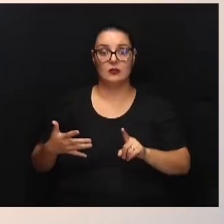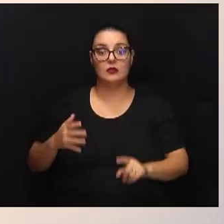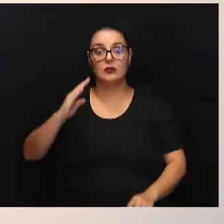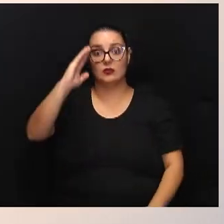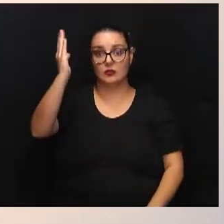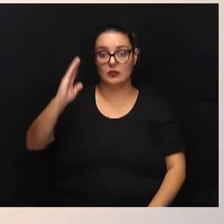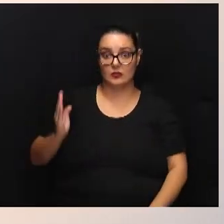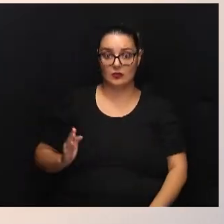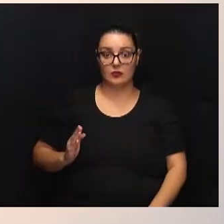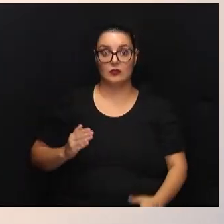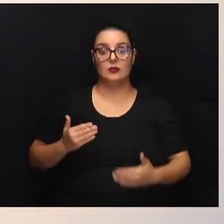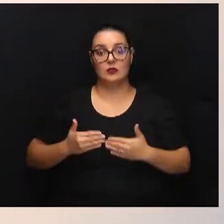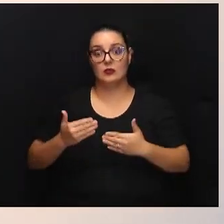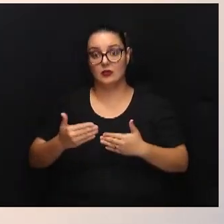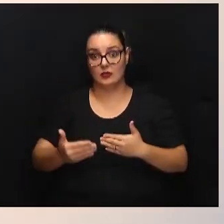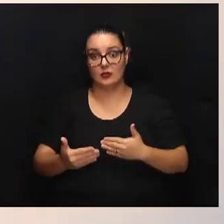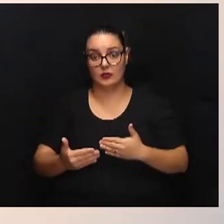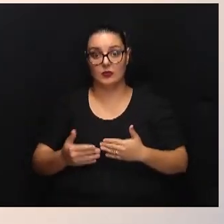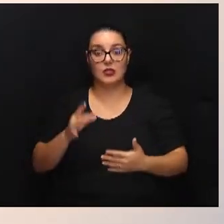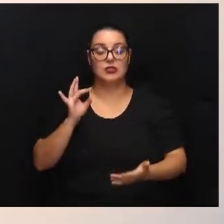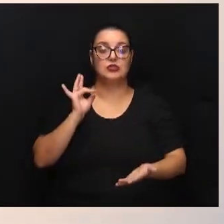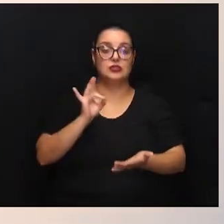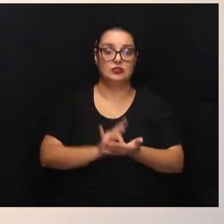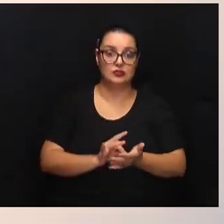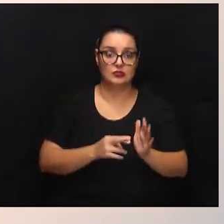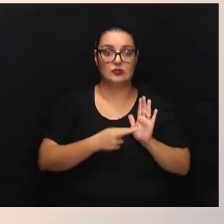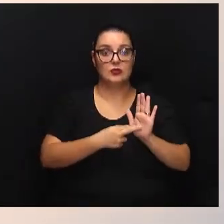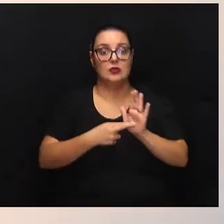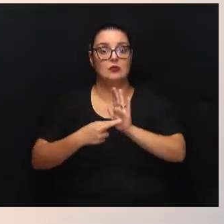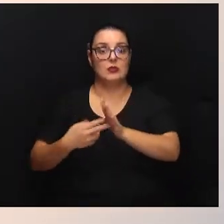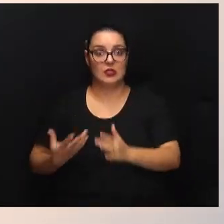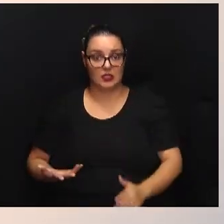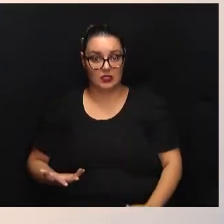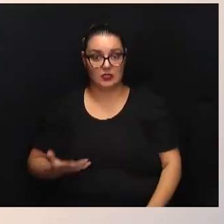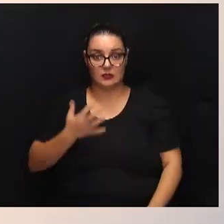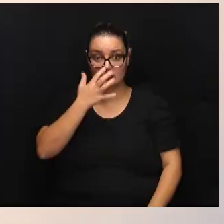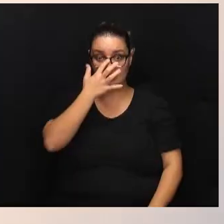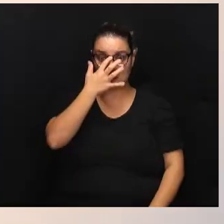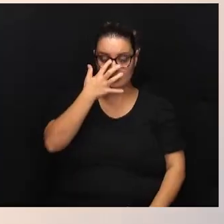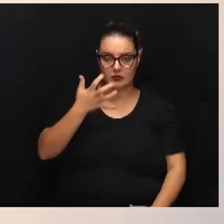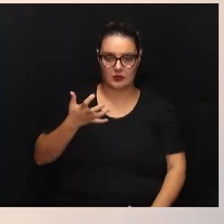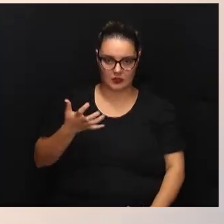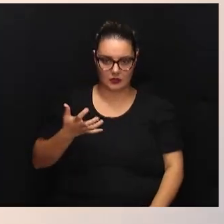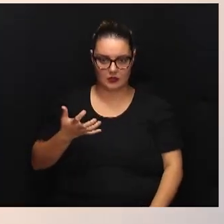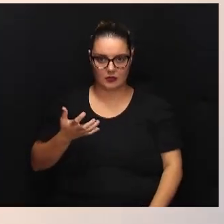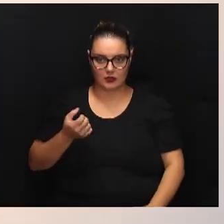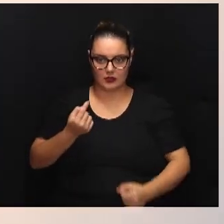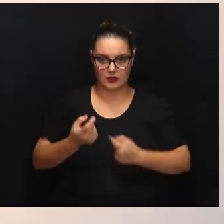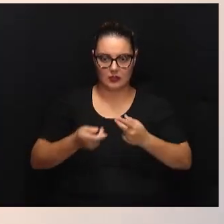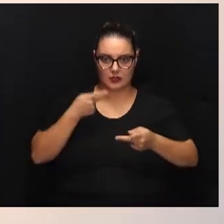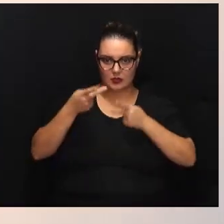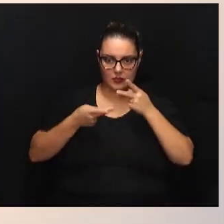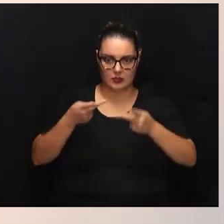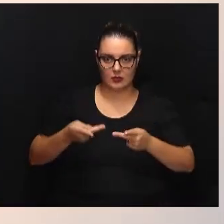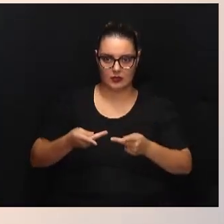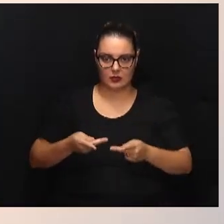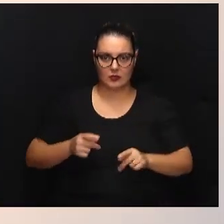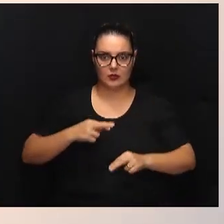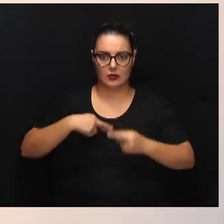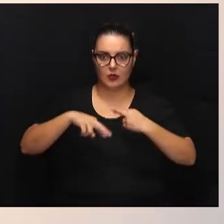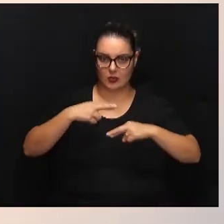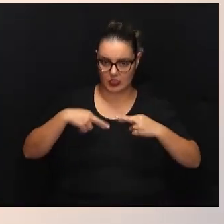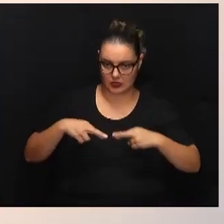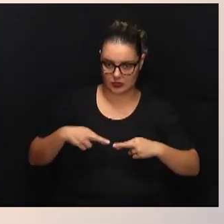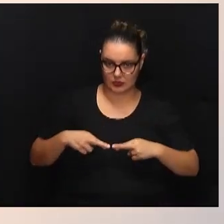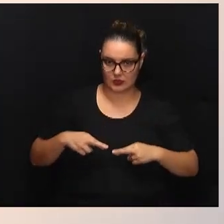fato, representativo. Quero só fazer algumas considerações ao que diz respeito à representatividade.